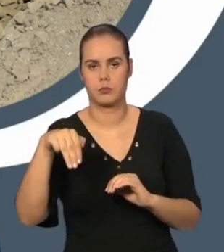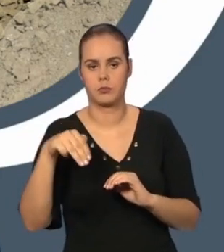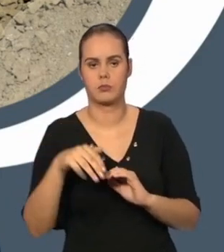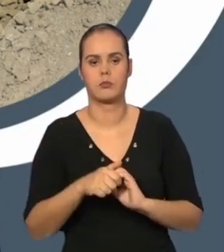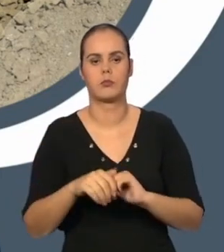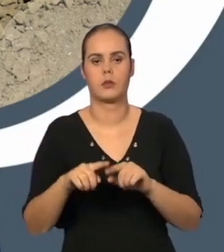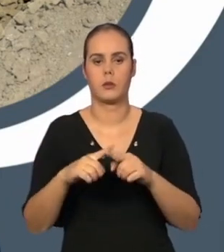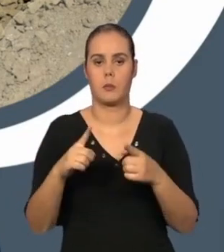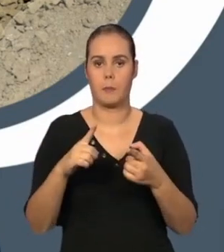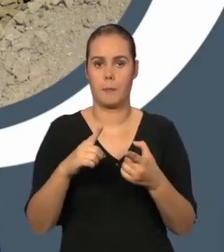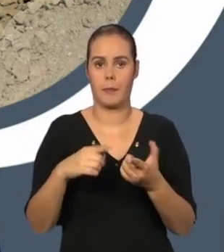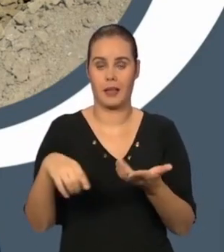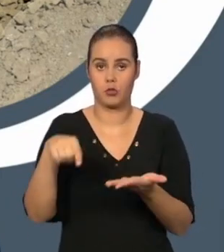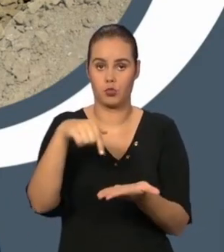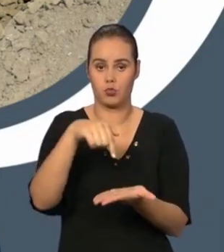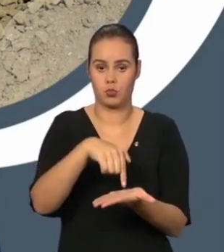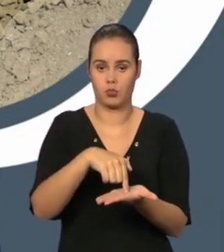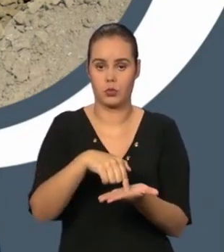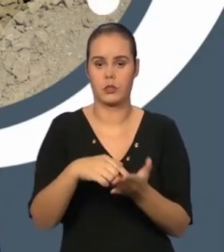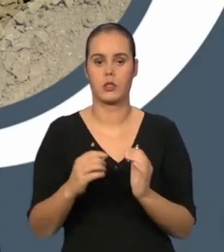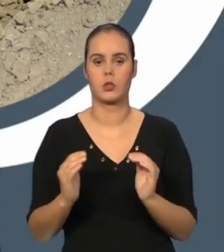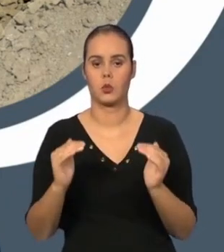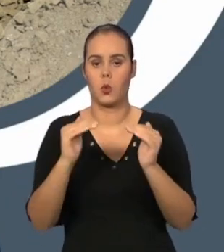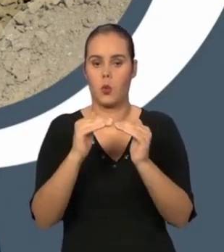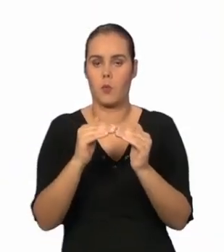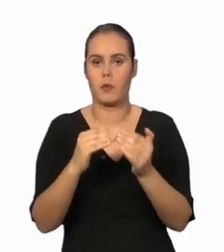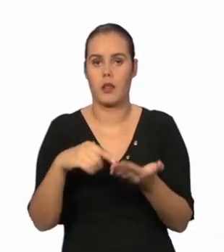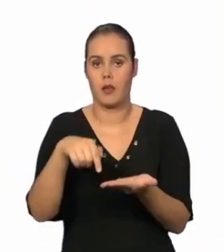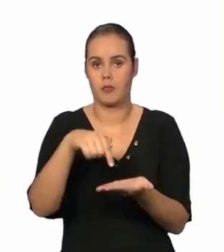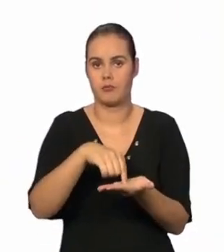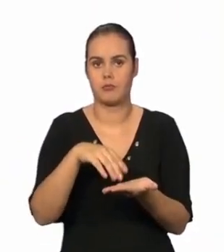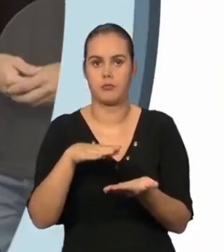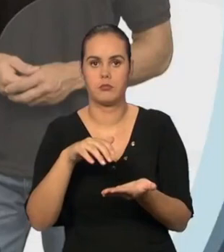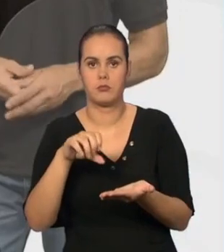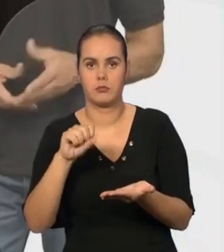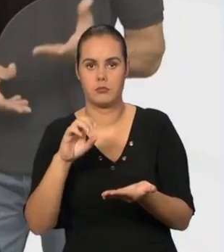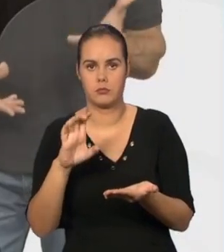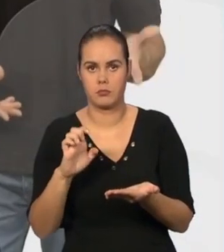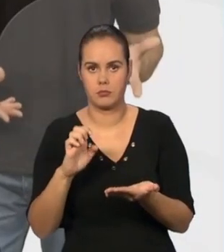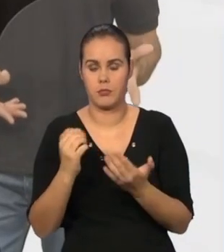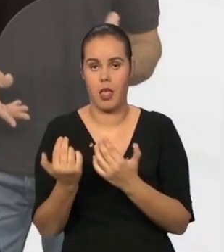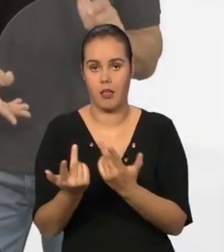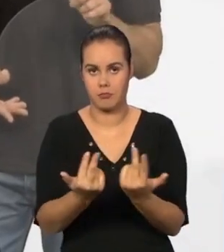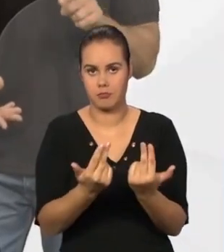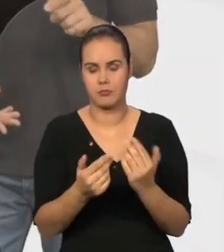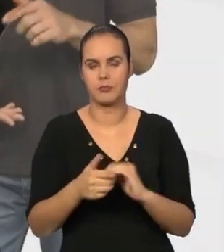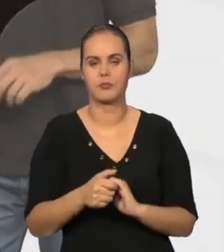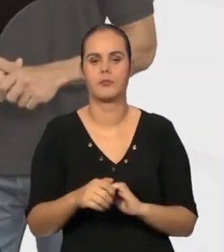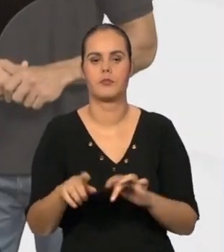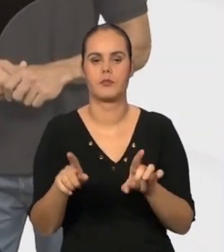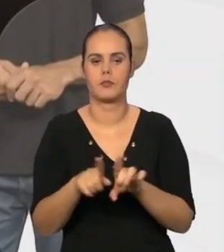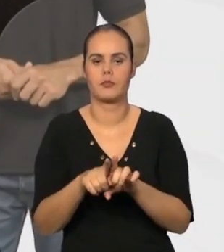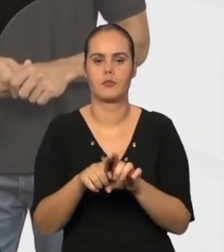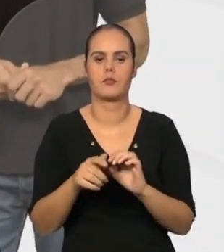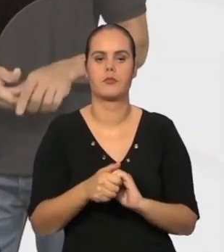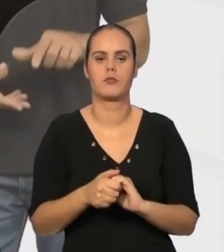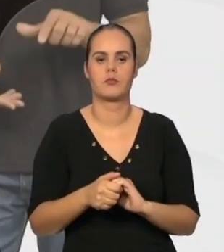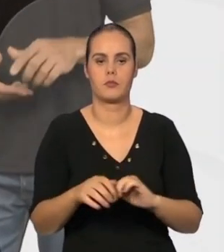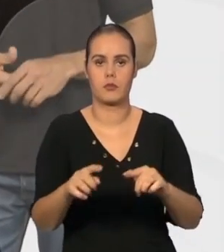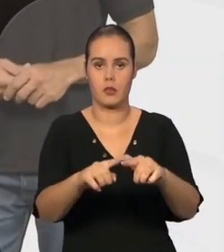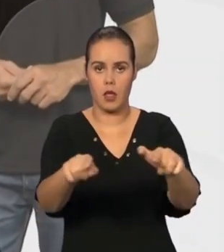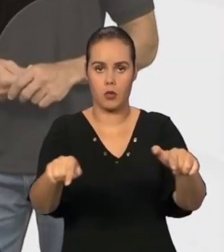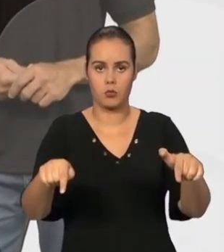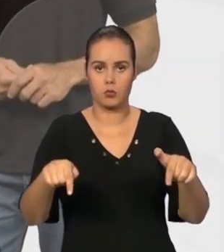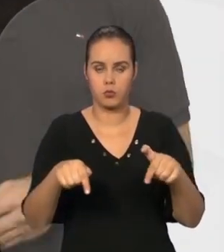vez, deve coincidir com o centro da gravidade da base. Os reservatórios também são exemplos de estrutura